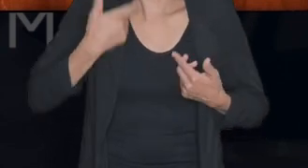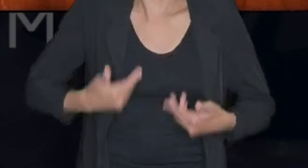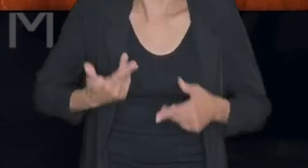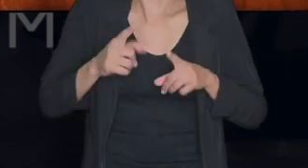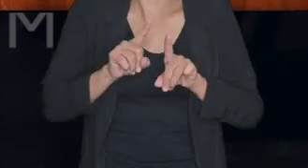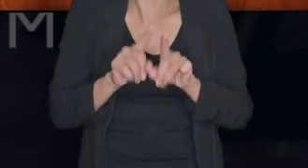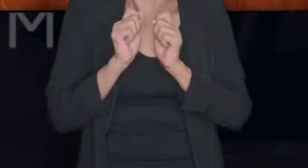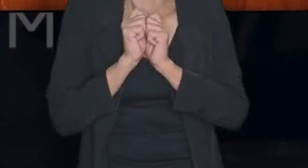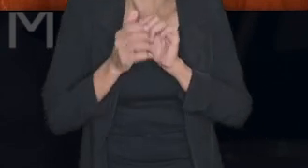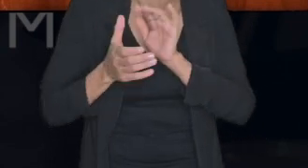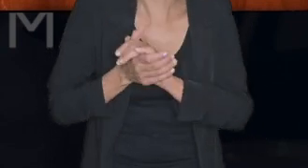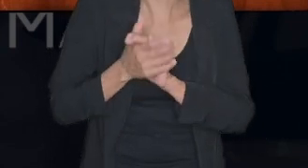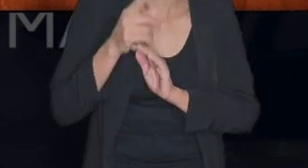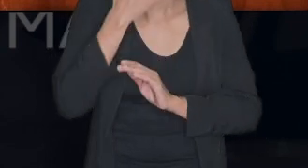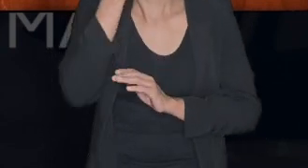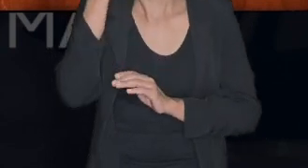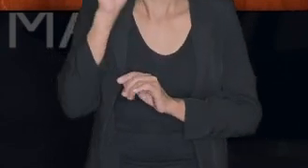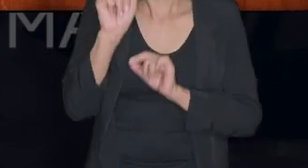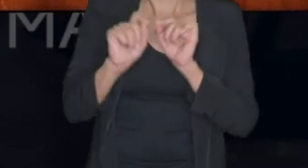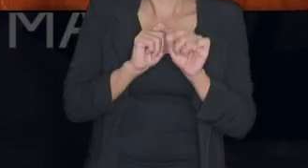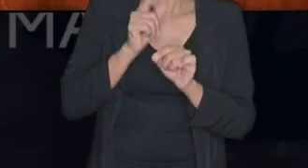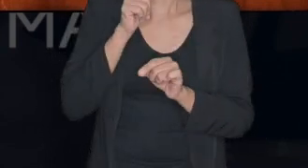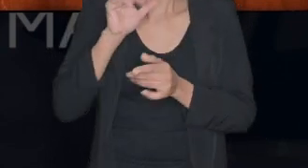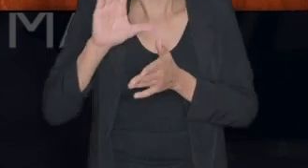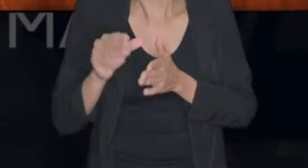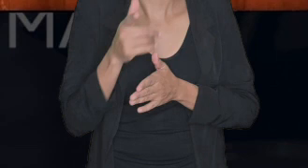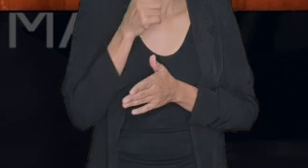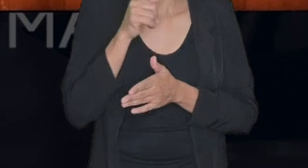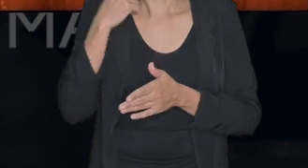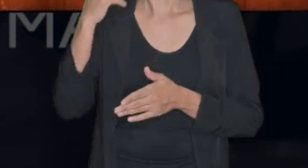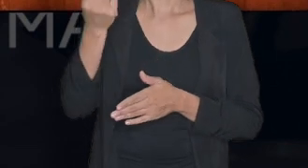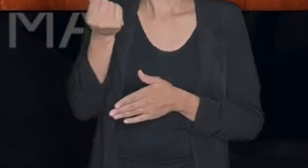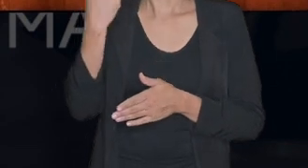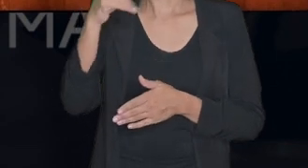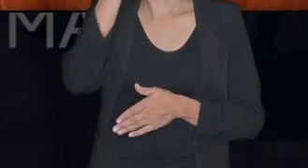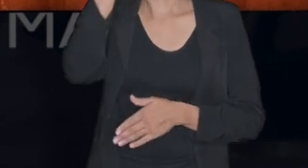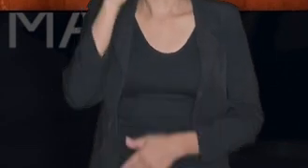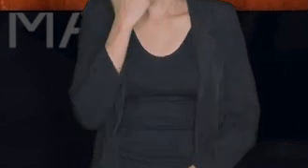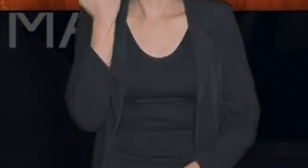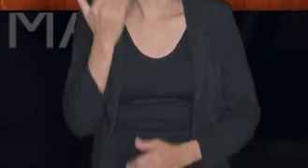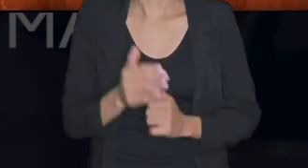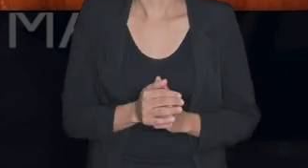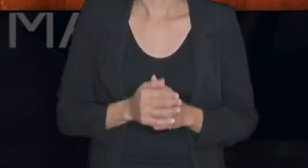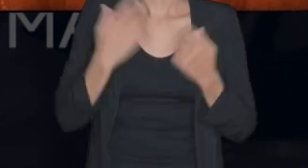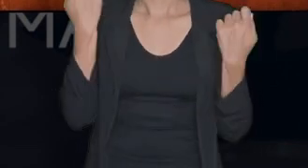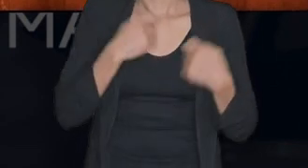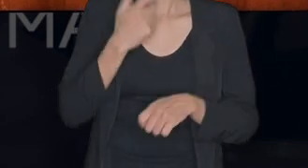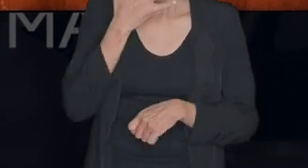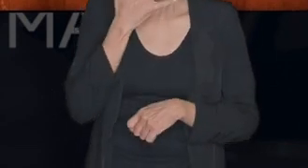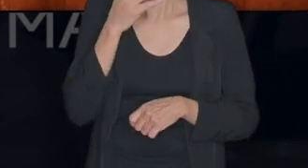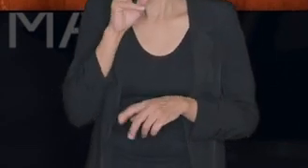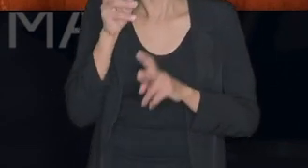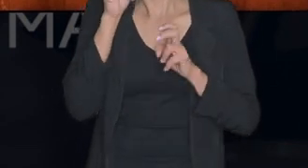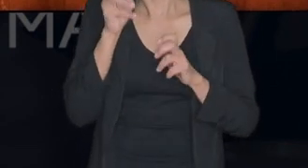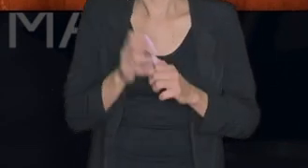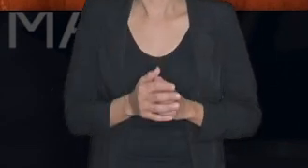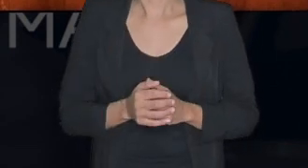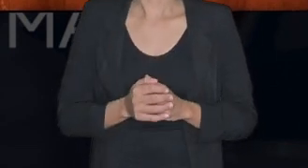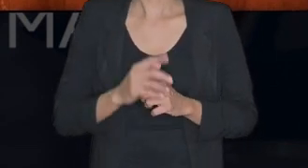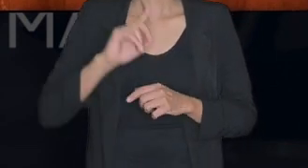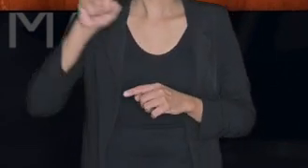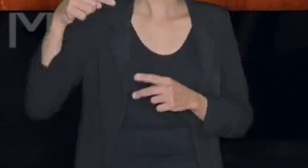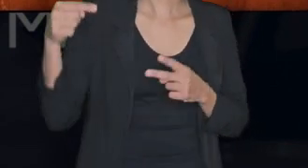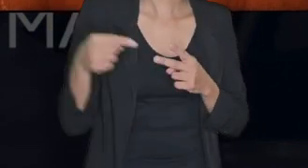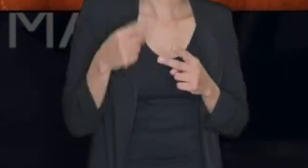irmãos do falecido. A gente vai precisar checar isso aqui. Depois a gente vai falar sobre partilha de